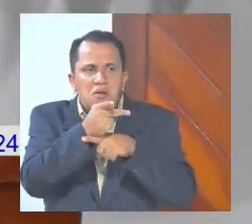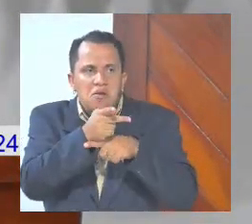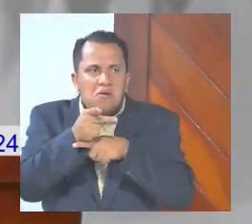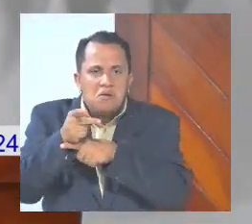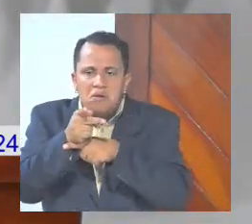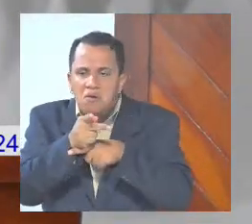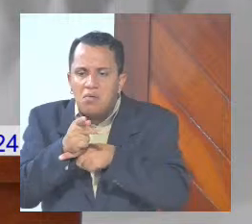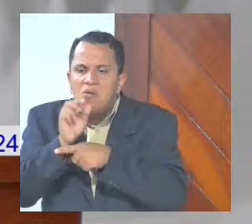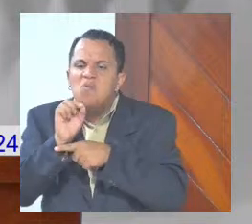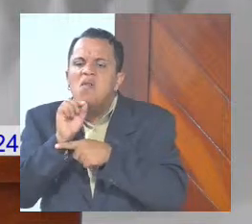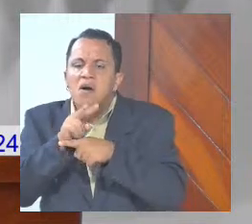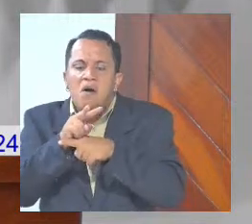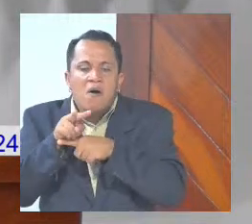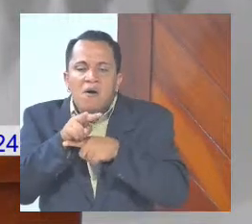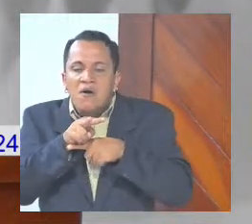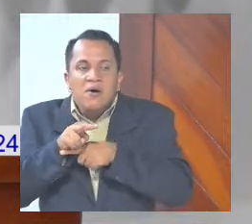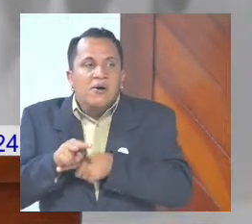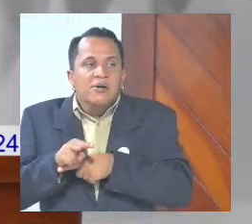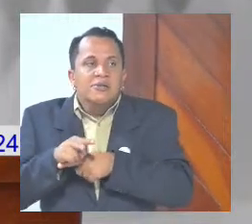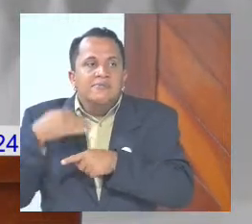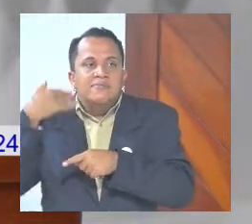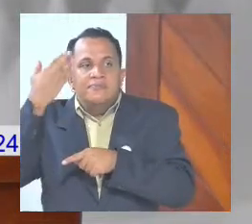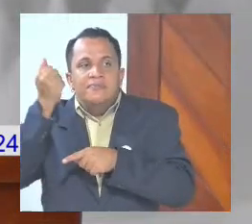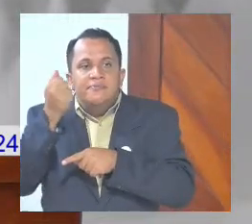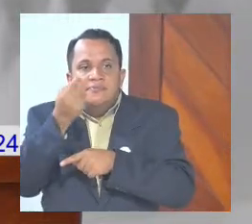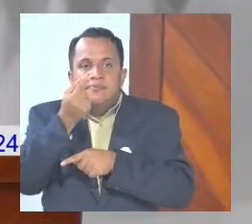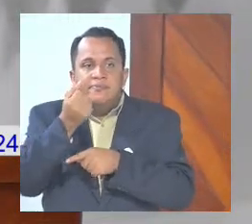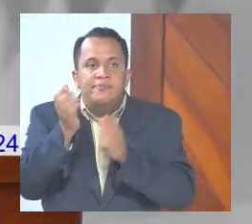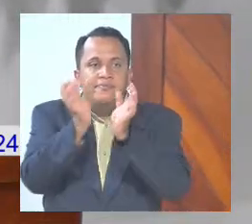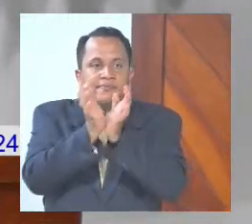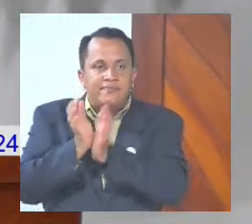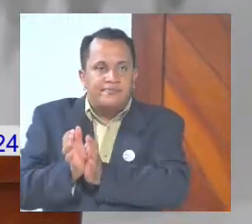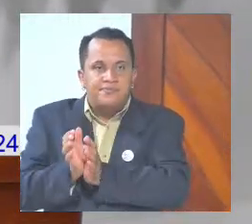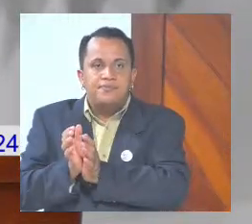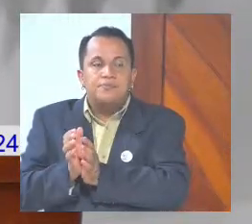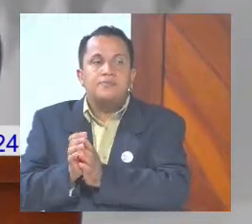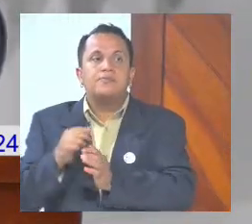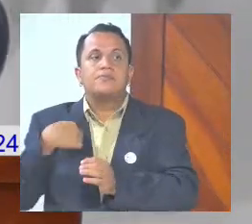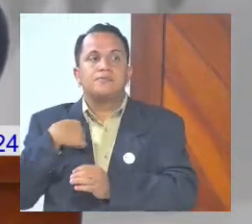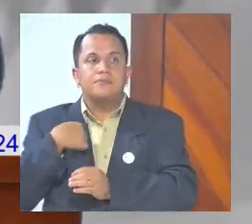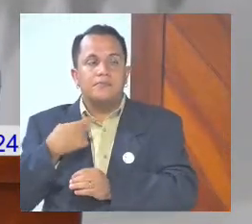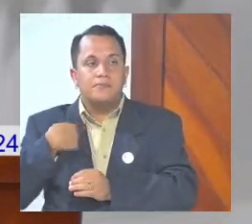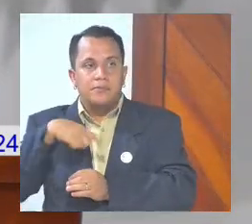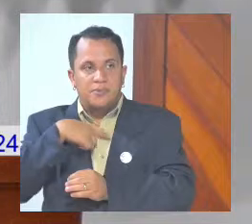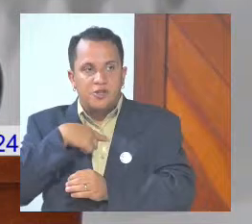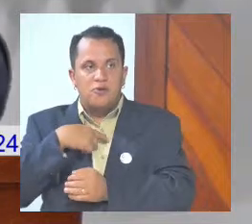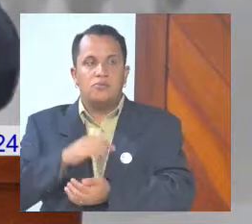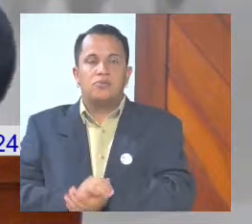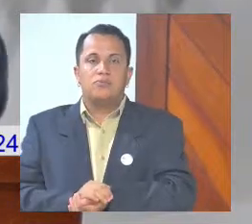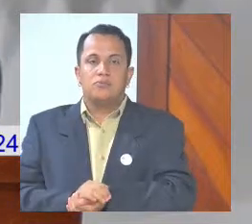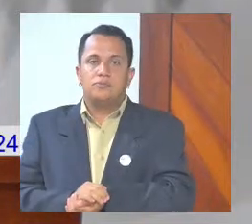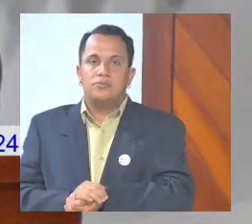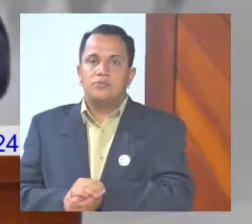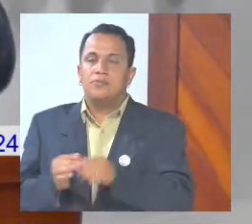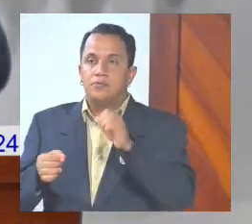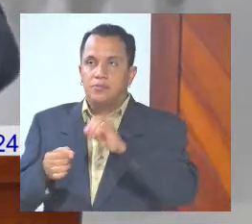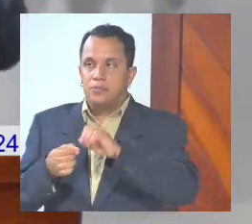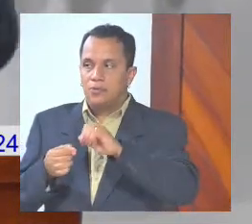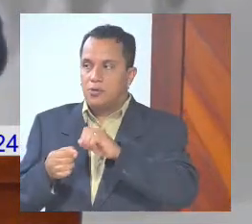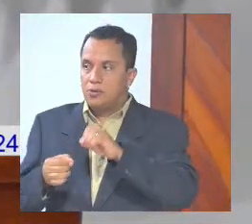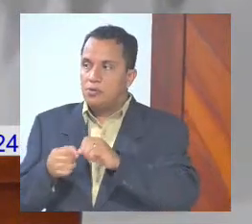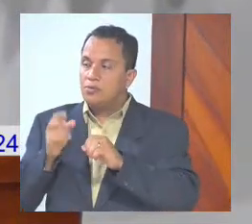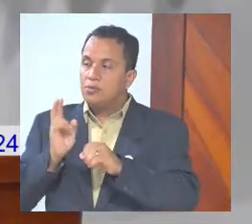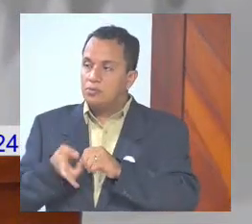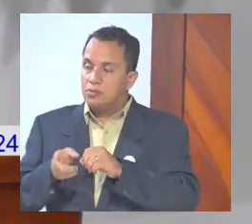realmente está acontecendo com o dinheiro de vocês, que é o dinheiro do povo. É isso que nós, é o nosso papel fazer isso. E isso